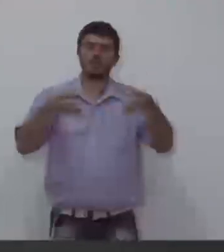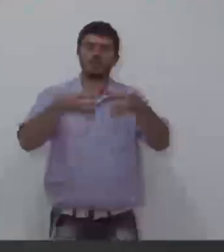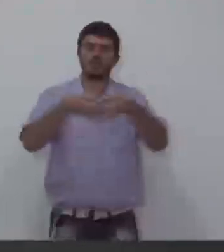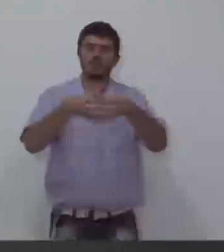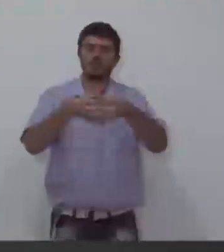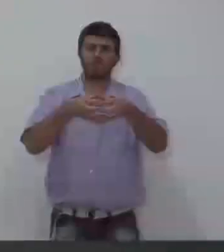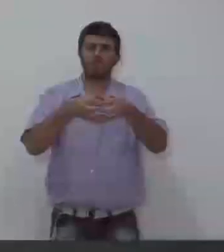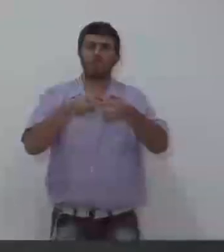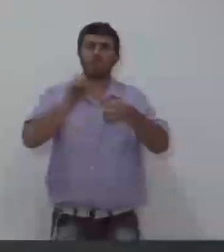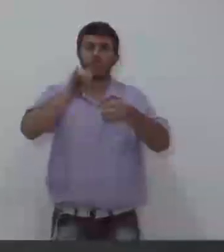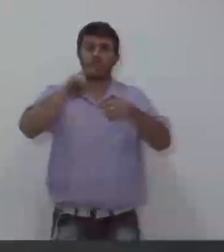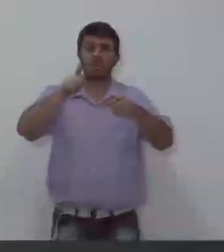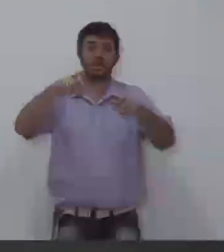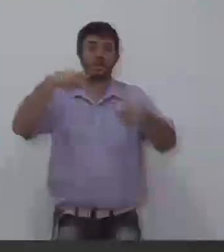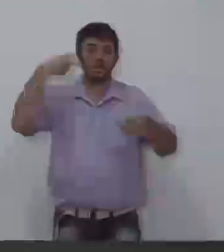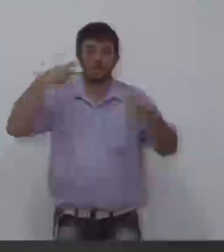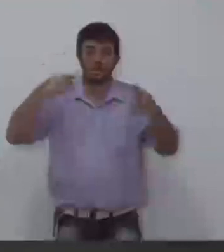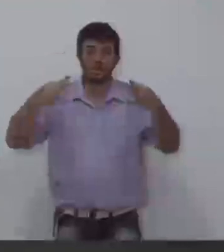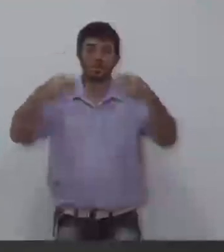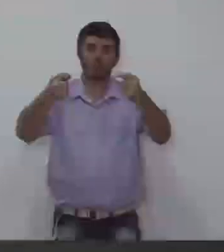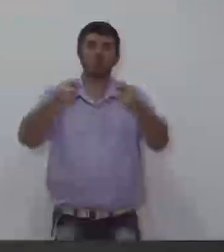plenário assim deliberar.